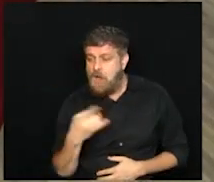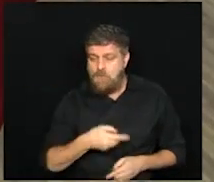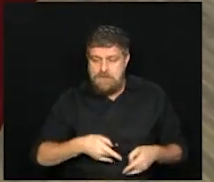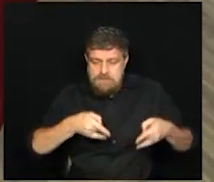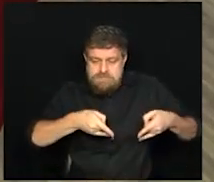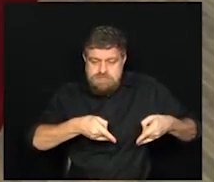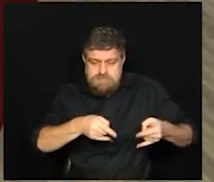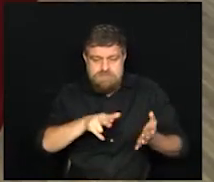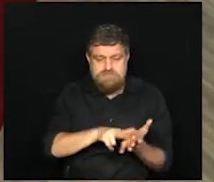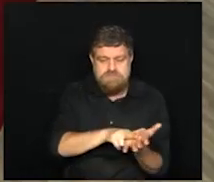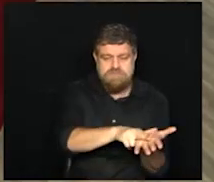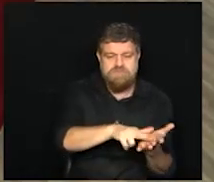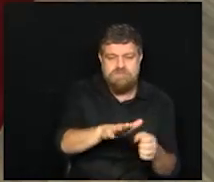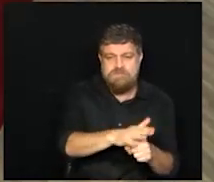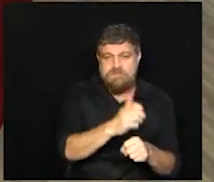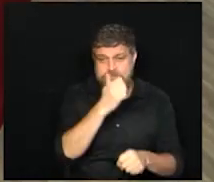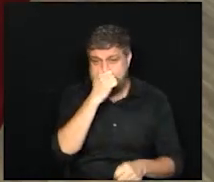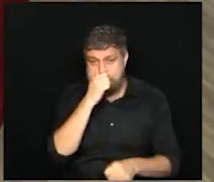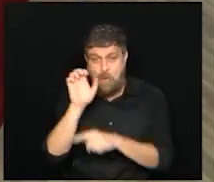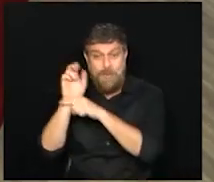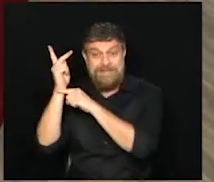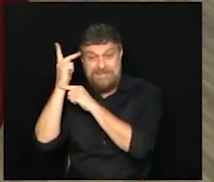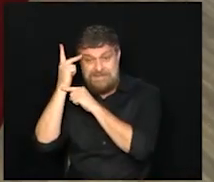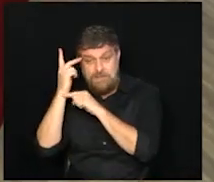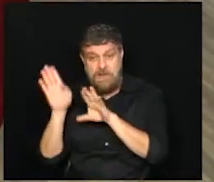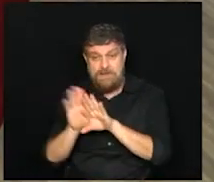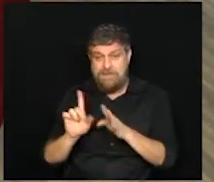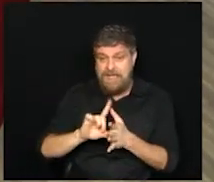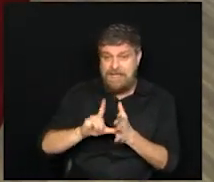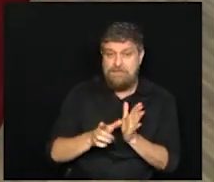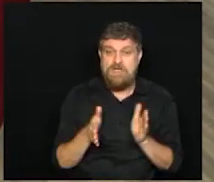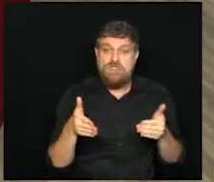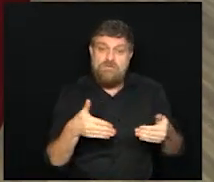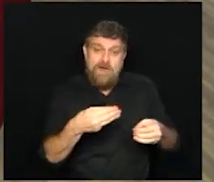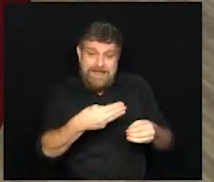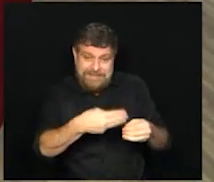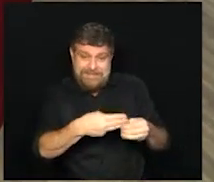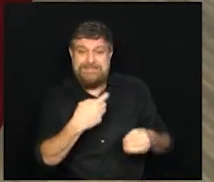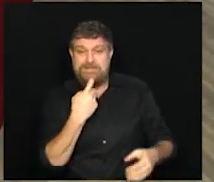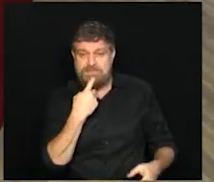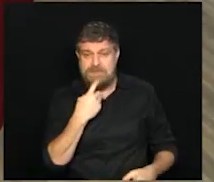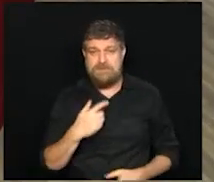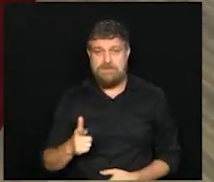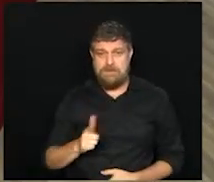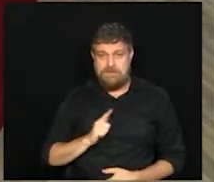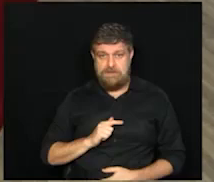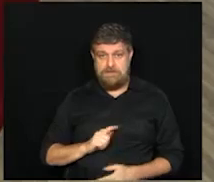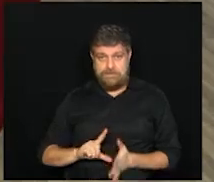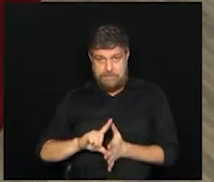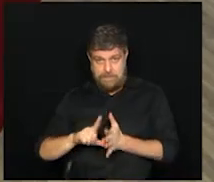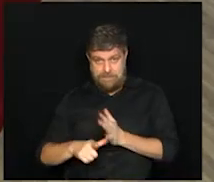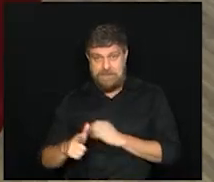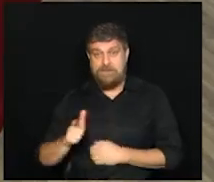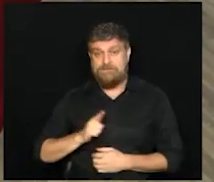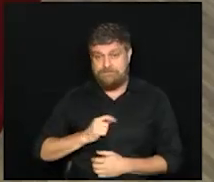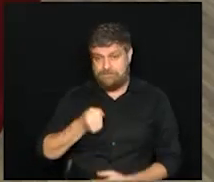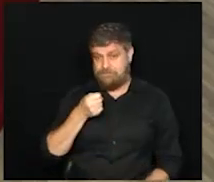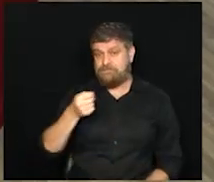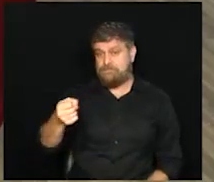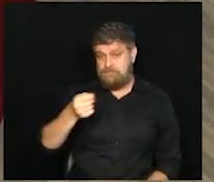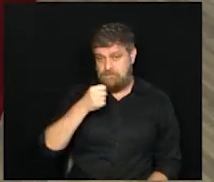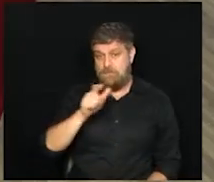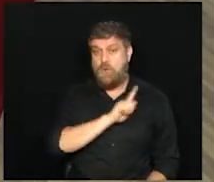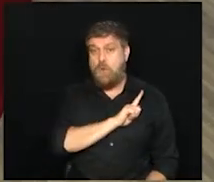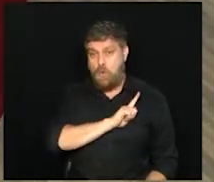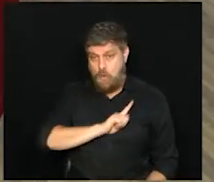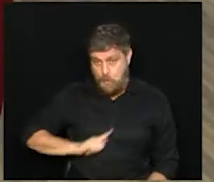estado de São Paulo, para a gente ter esse panorama também, e depois município de Campinas. Inclusive, daqui a pouco a gente tem uma coletiva do